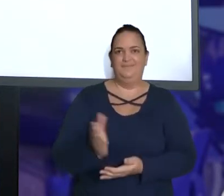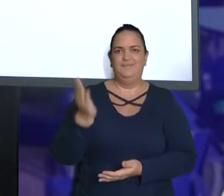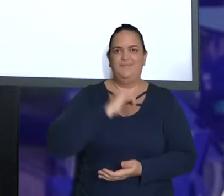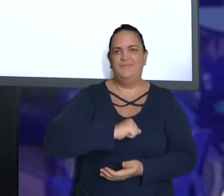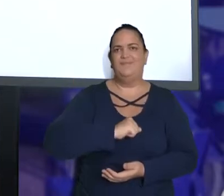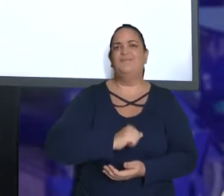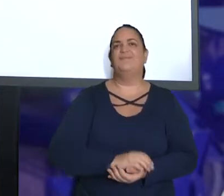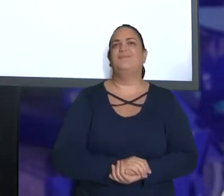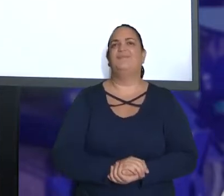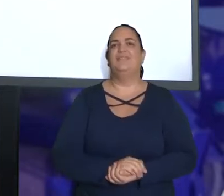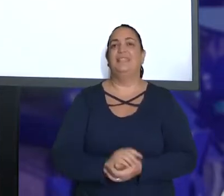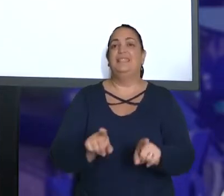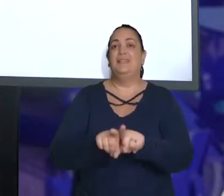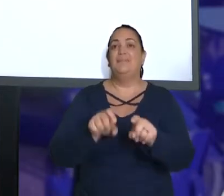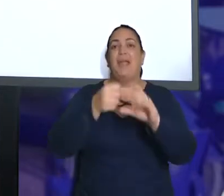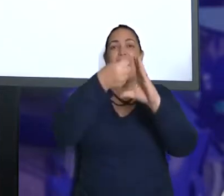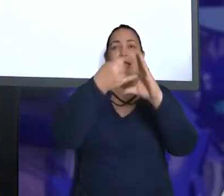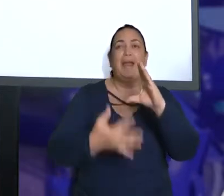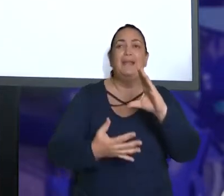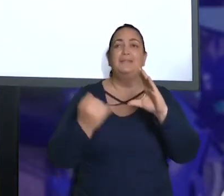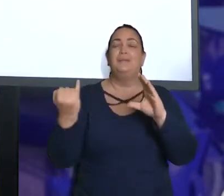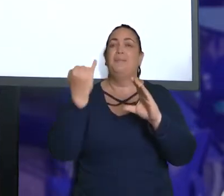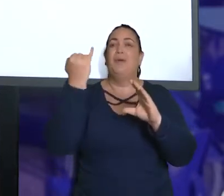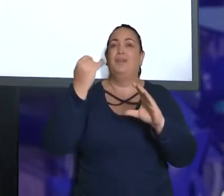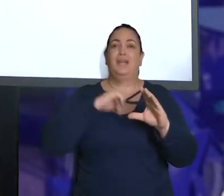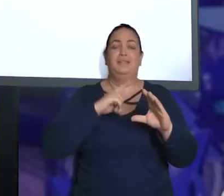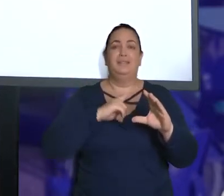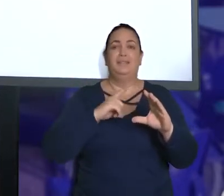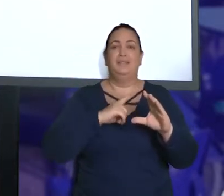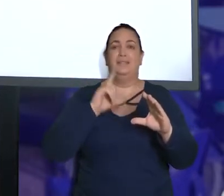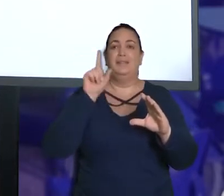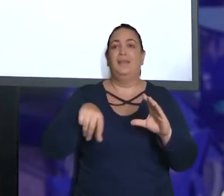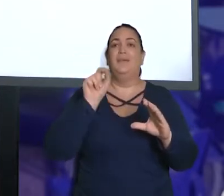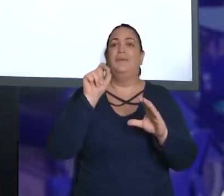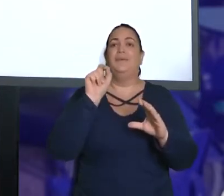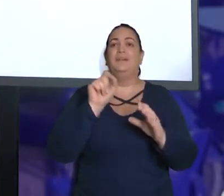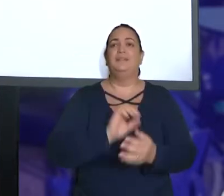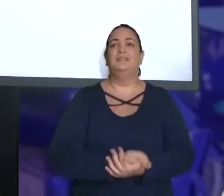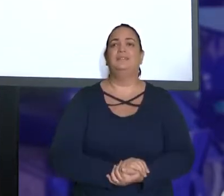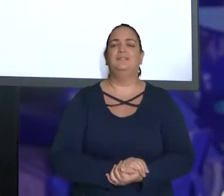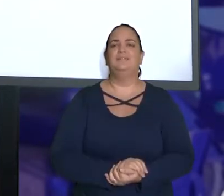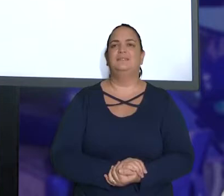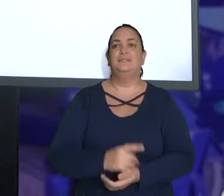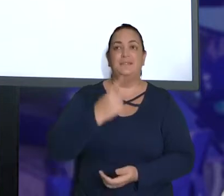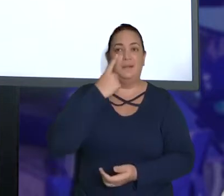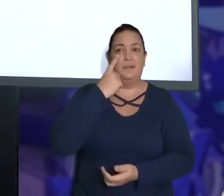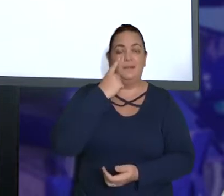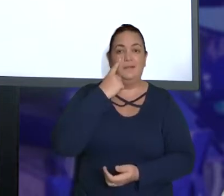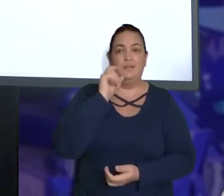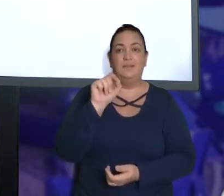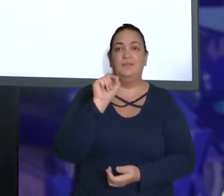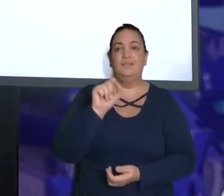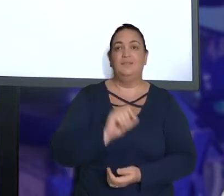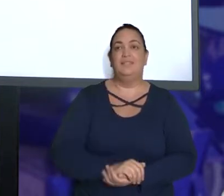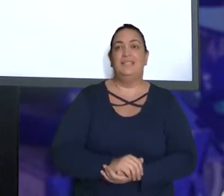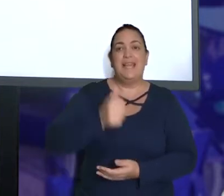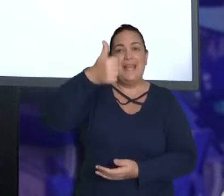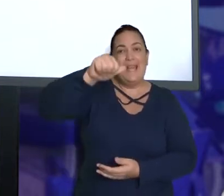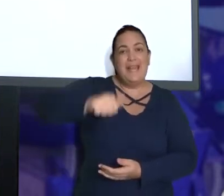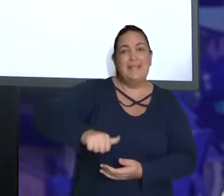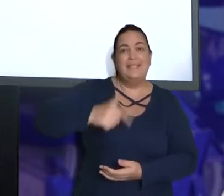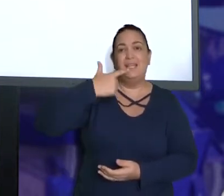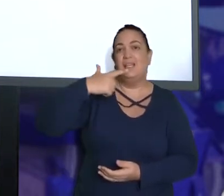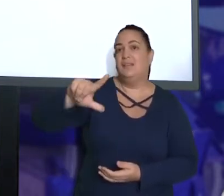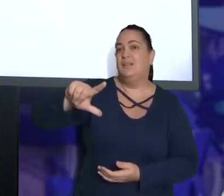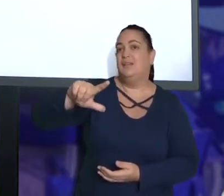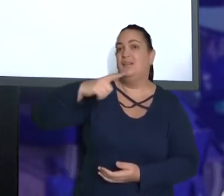Uma outra característica que a gente tem que saber que a carta aberta tem, a gente vai passar a ver agora os elementos de análise linguística, ou seja, a gente